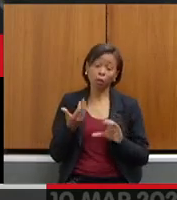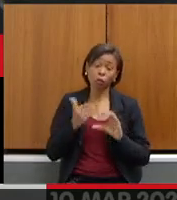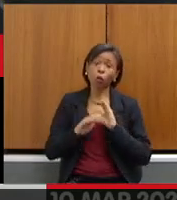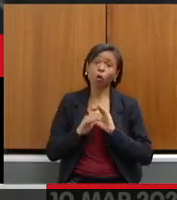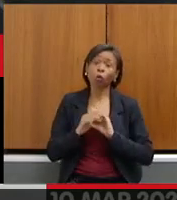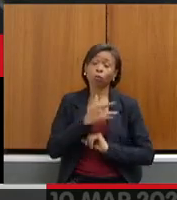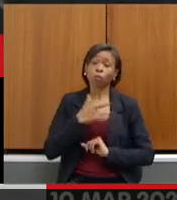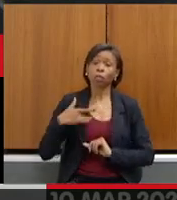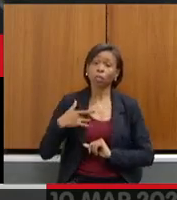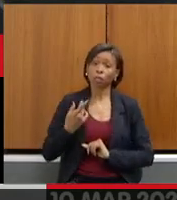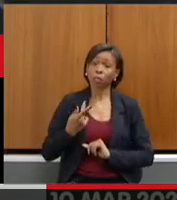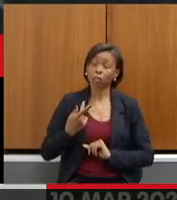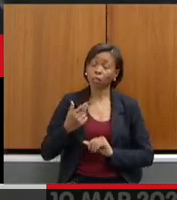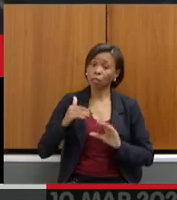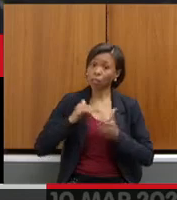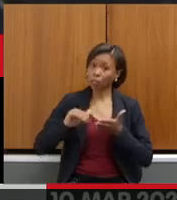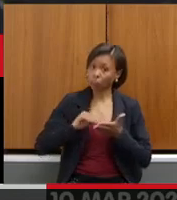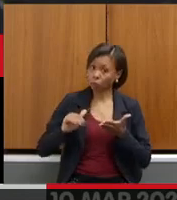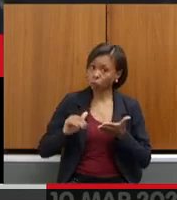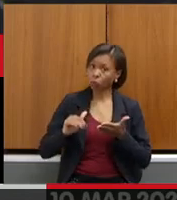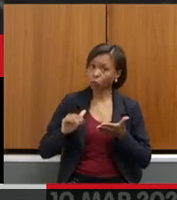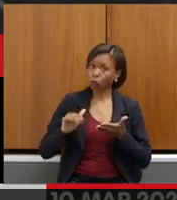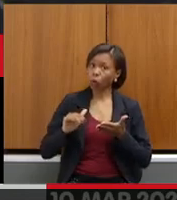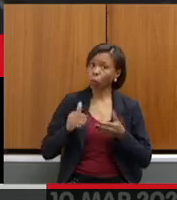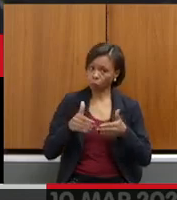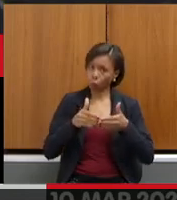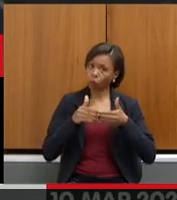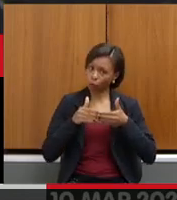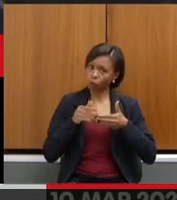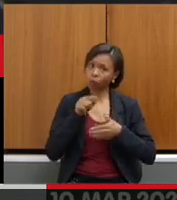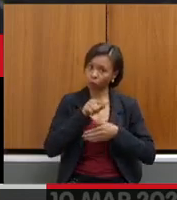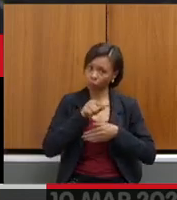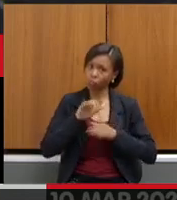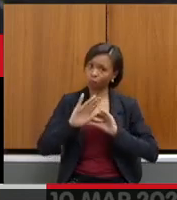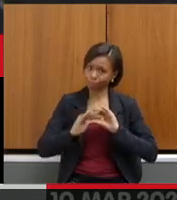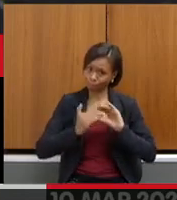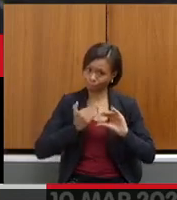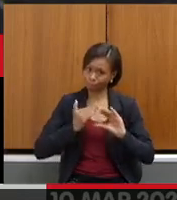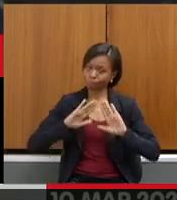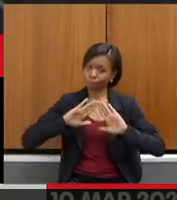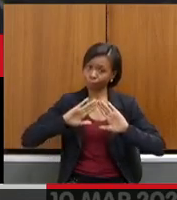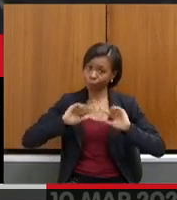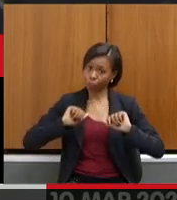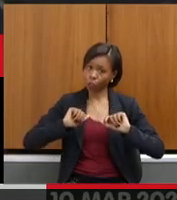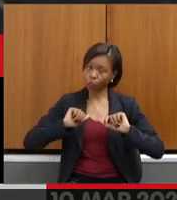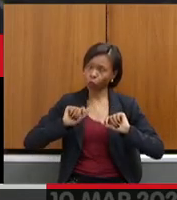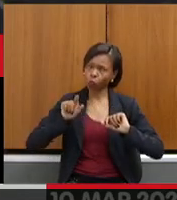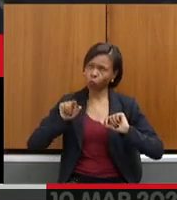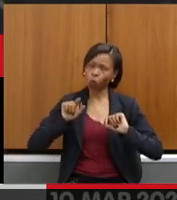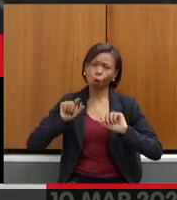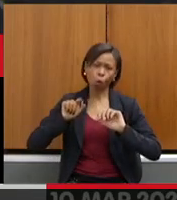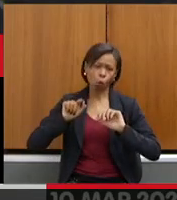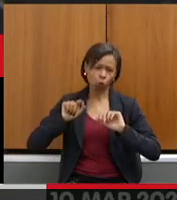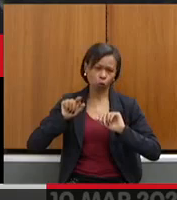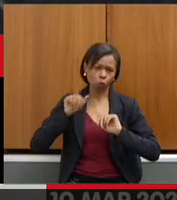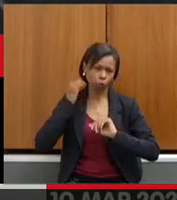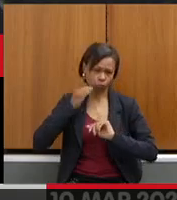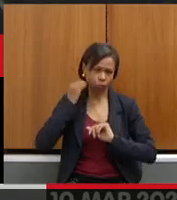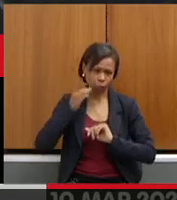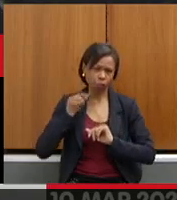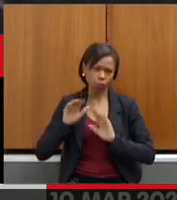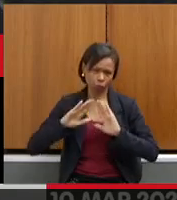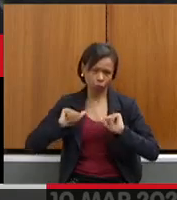especial os repasses voluntários secretário se eu poderia enviar também um pedido de um colega Deputado